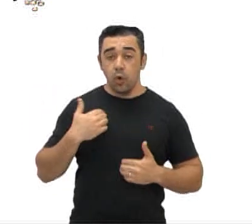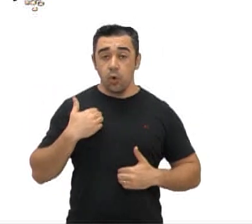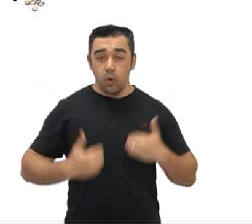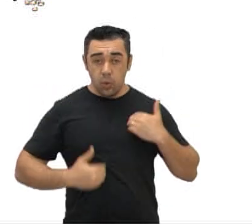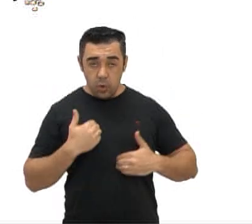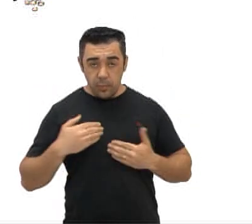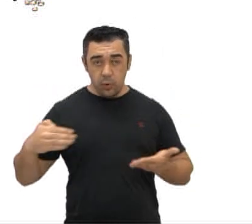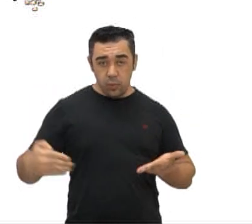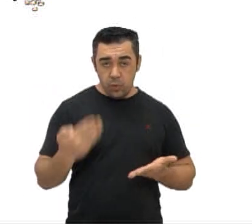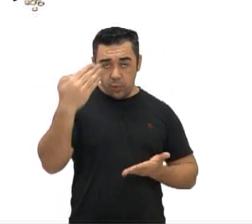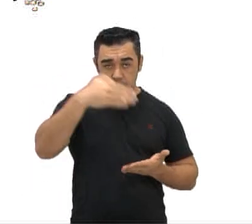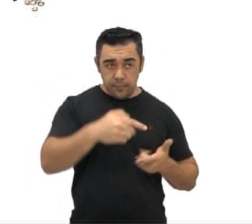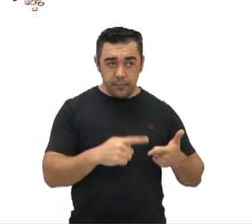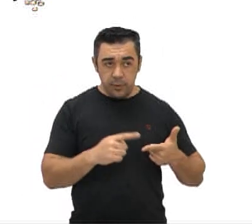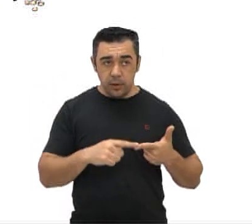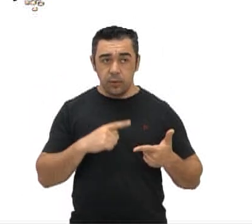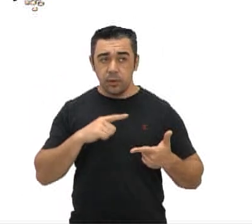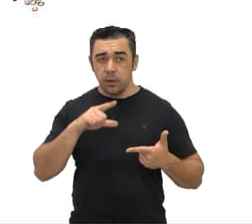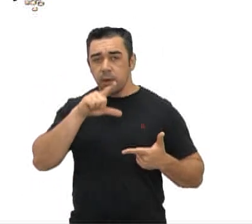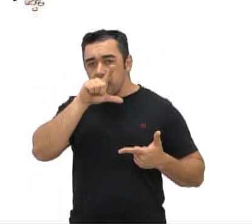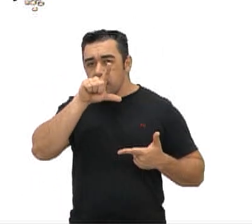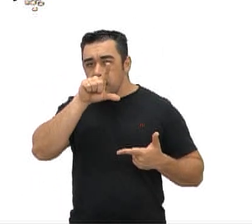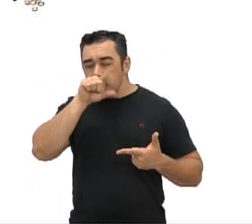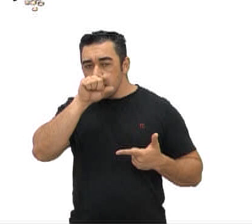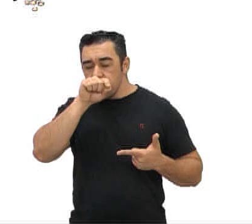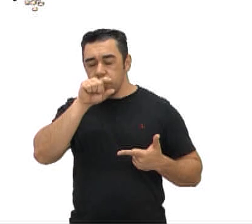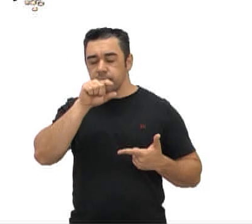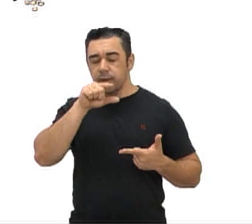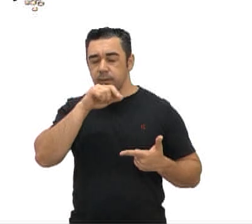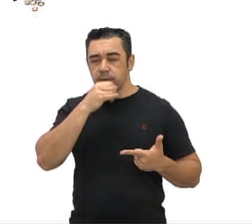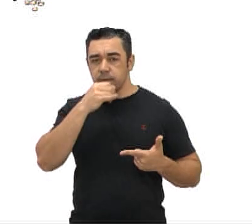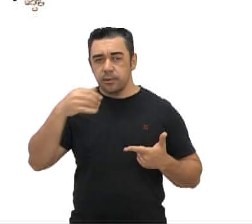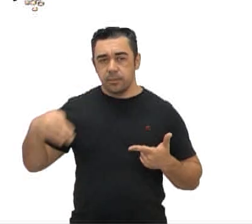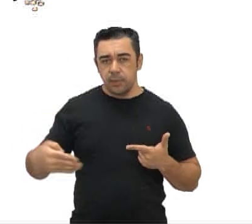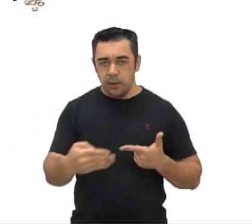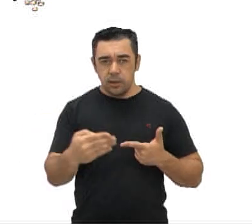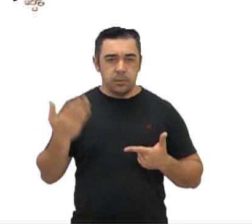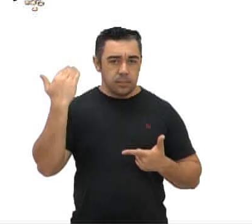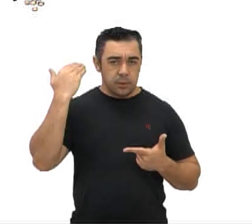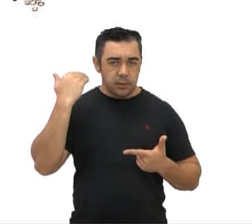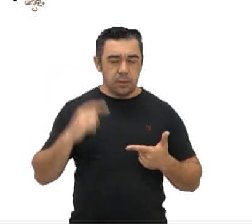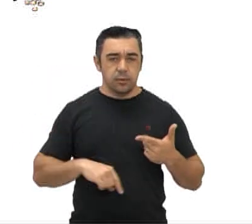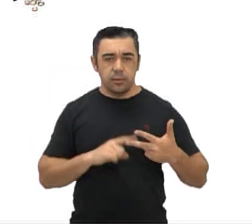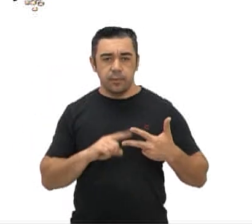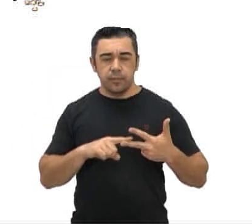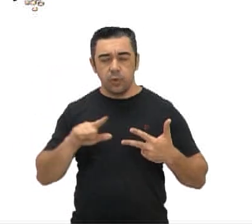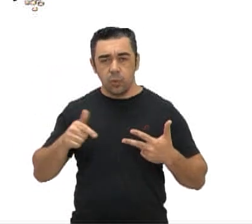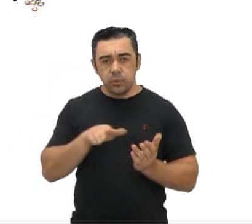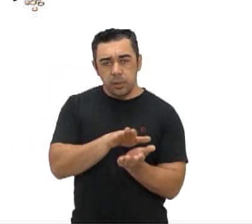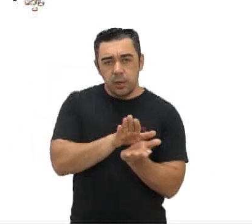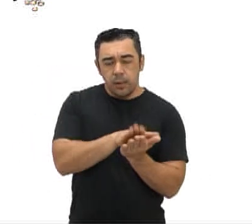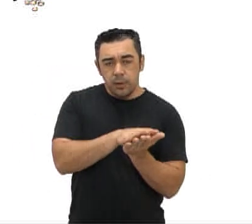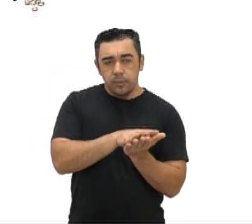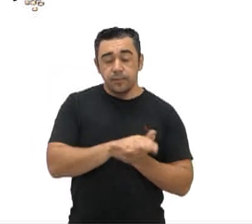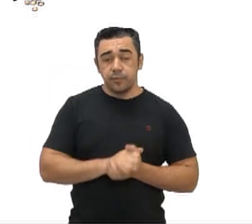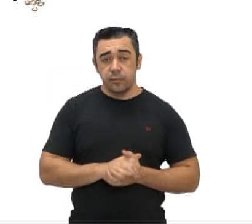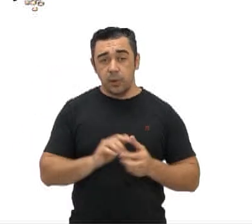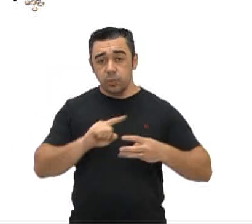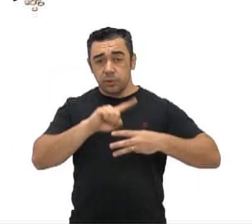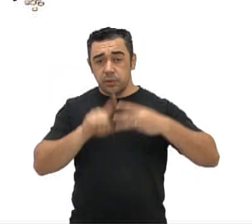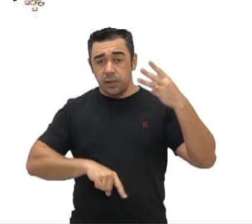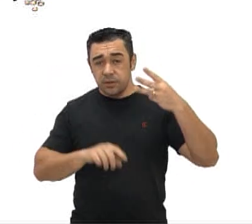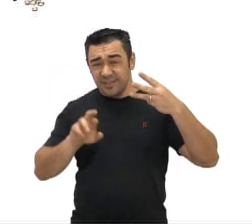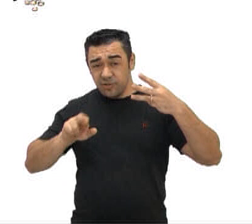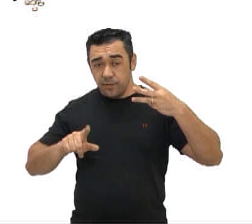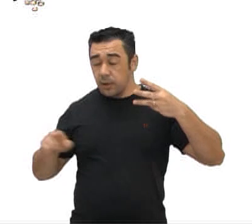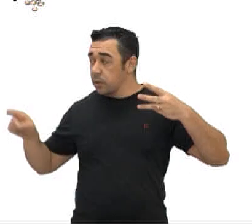do golfinho, do ictiosauro e também aqui do tubarão. Um é um réptil, um é um peixe e um é um mamífero. Então, a origem